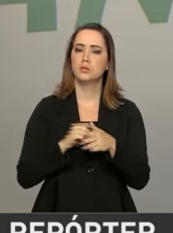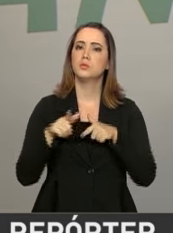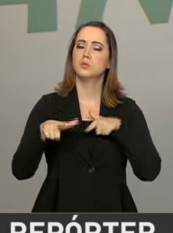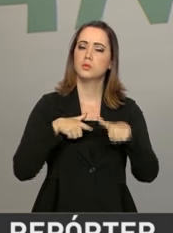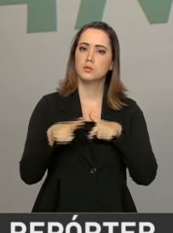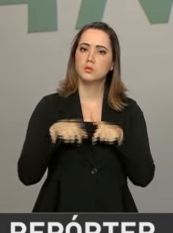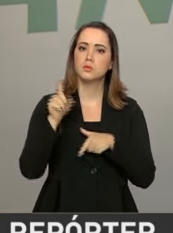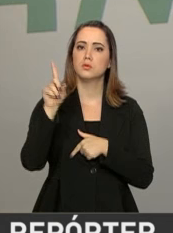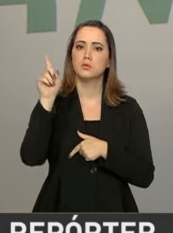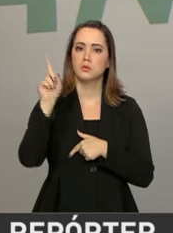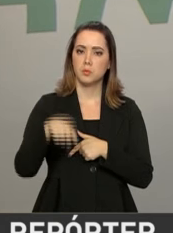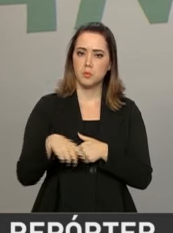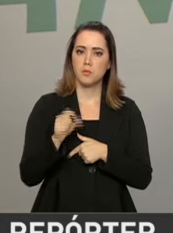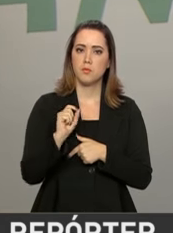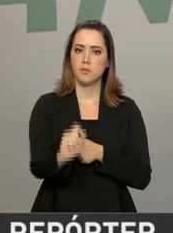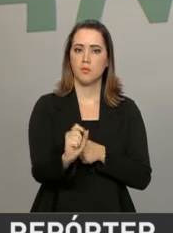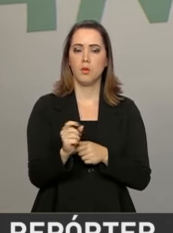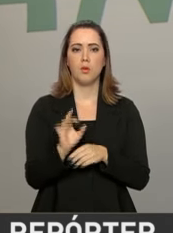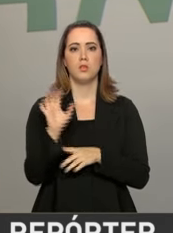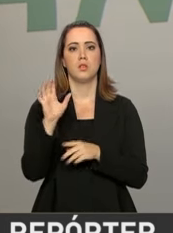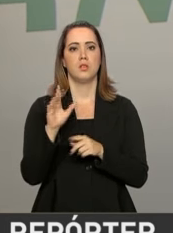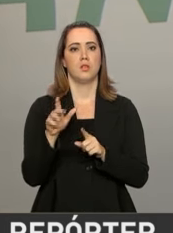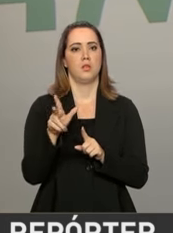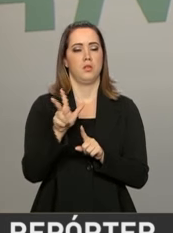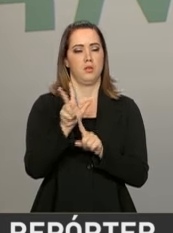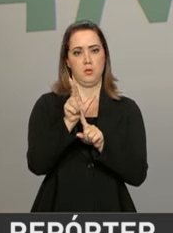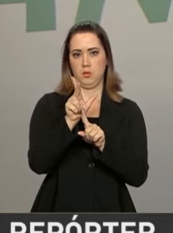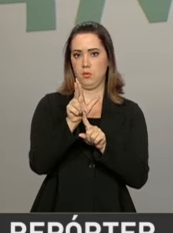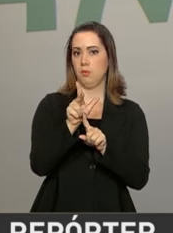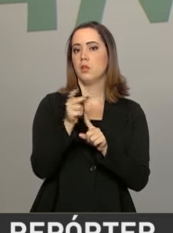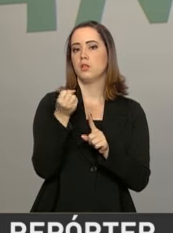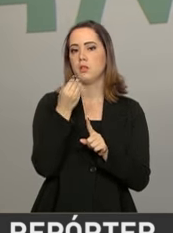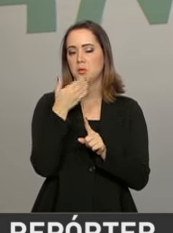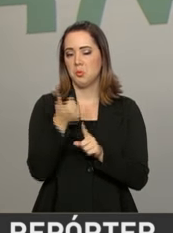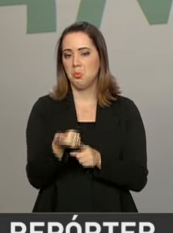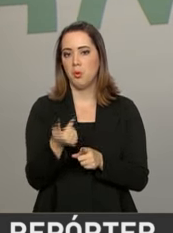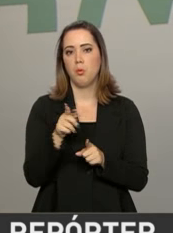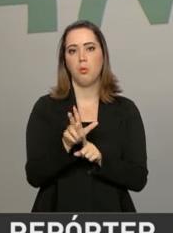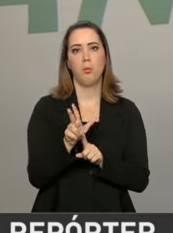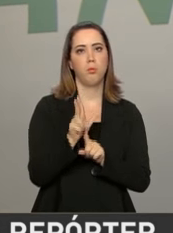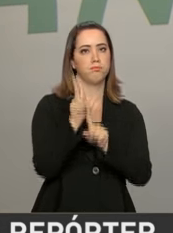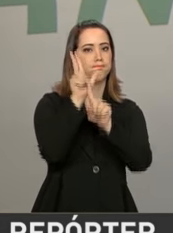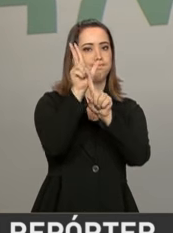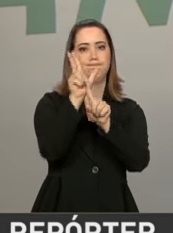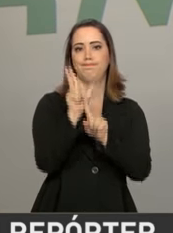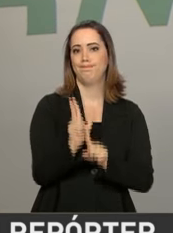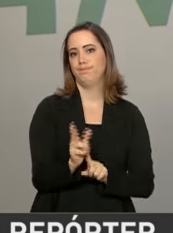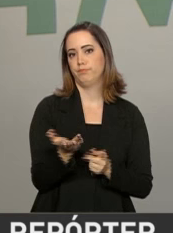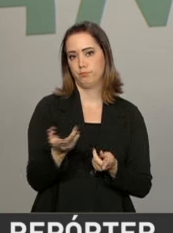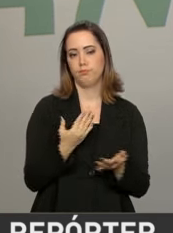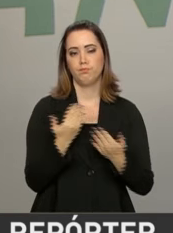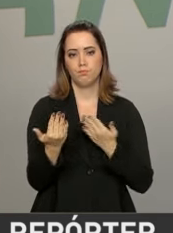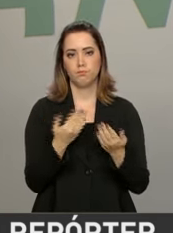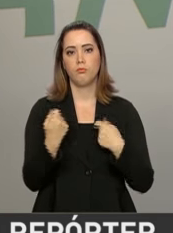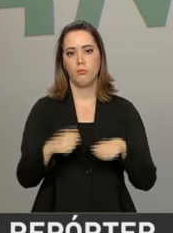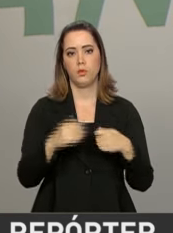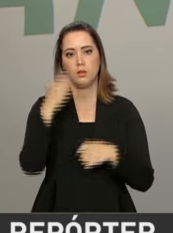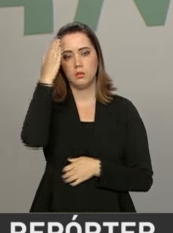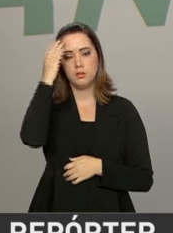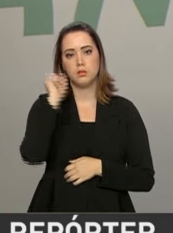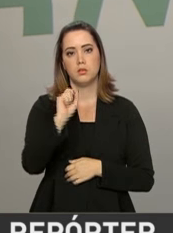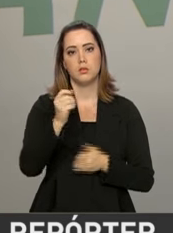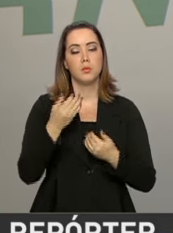operadoras, informações técnicas, incluindo antenas, potência e altura de antena, e os modelos